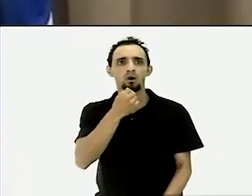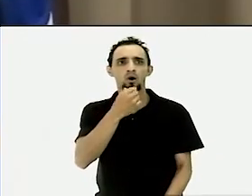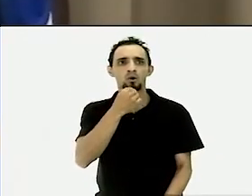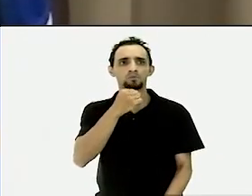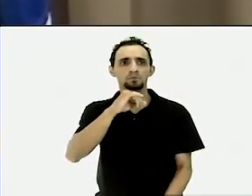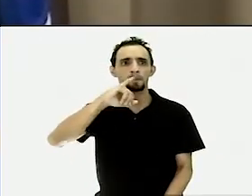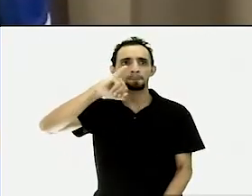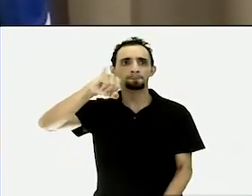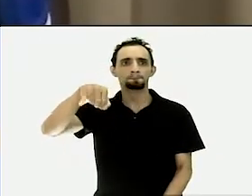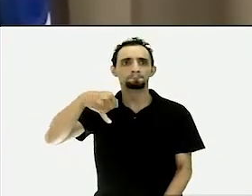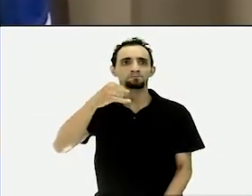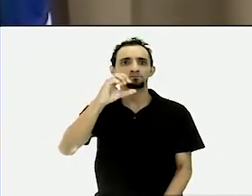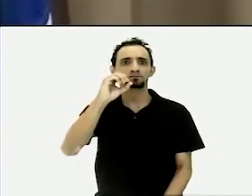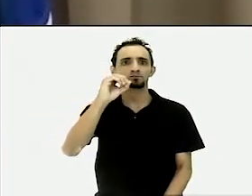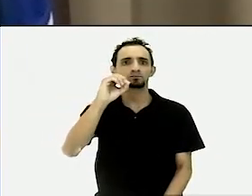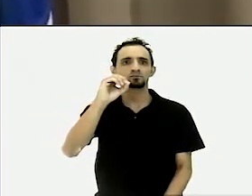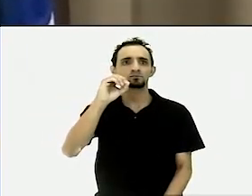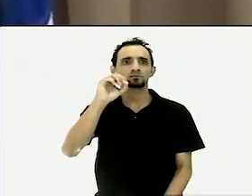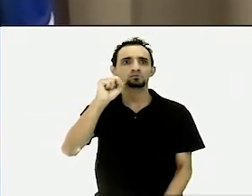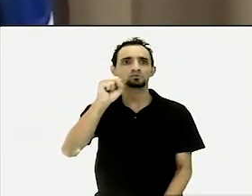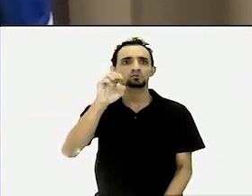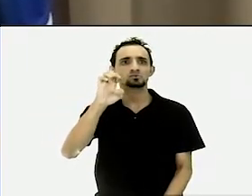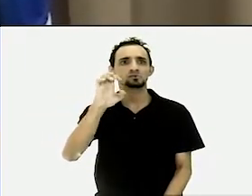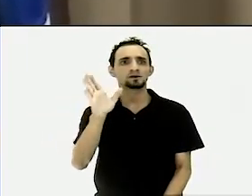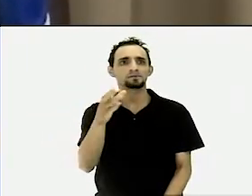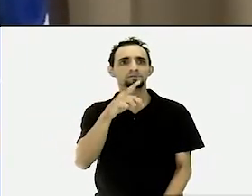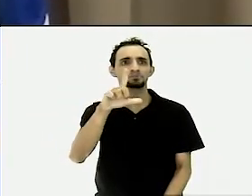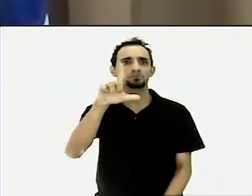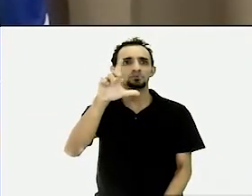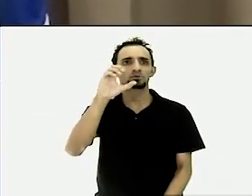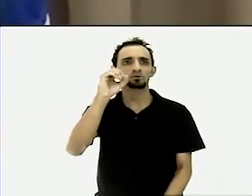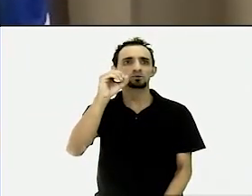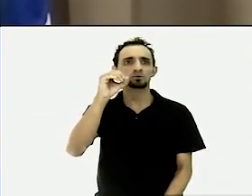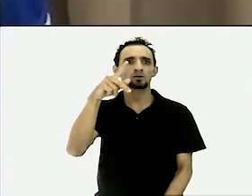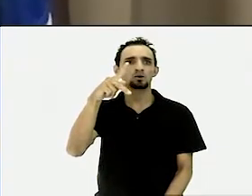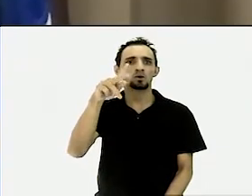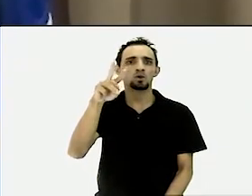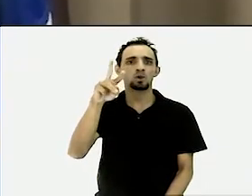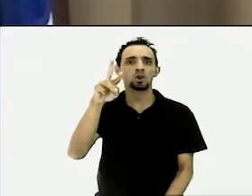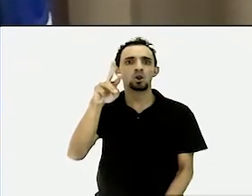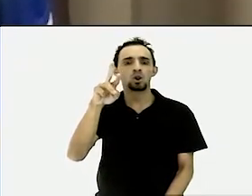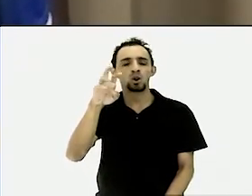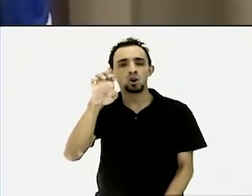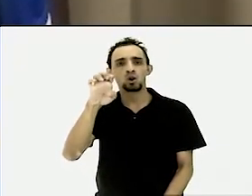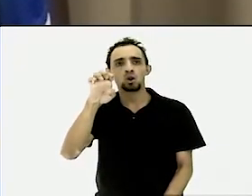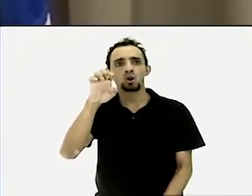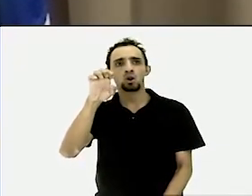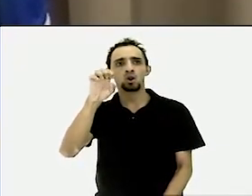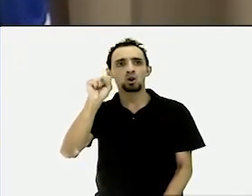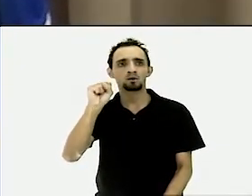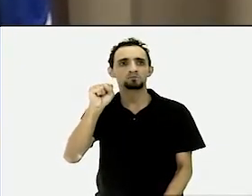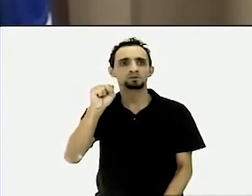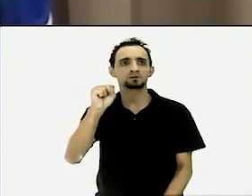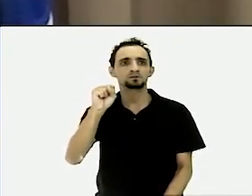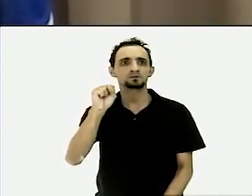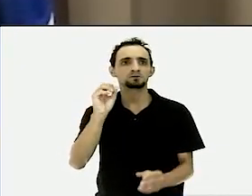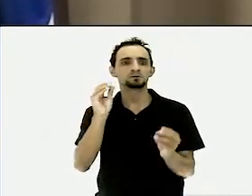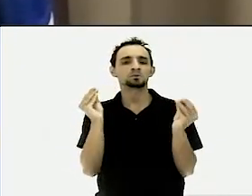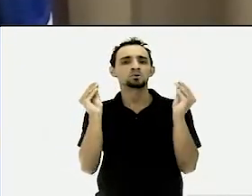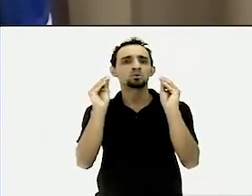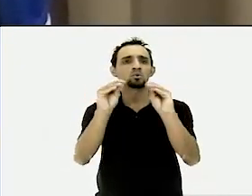se manifestou nas redes sociais, faltando respeito com a lei Maria da